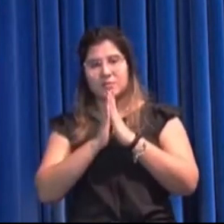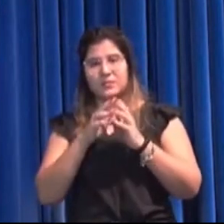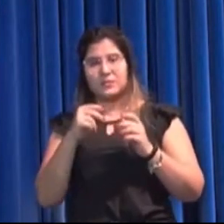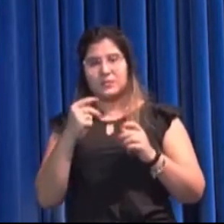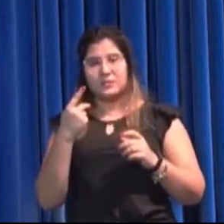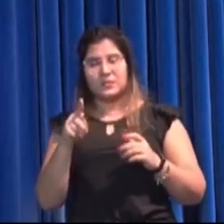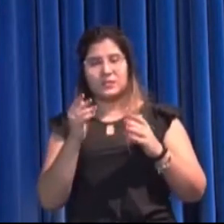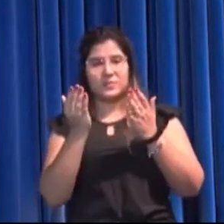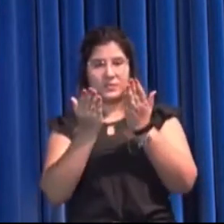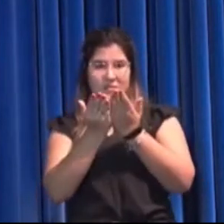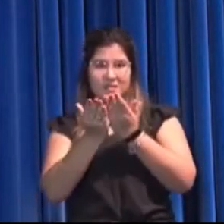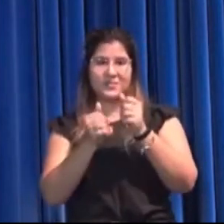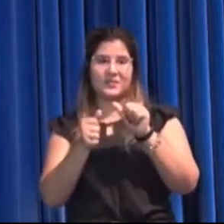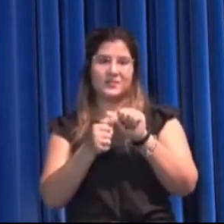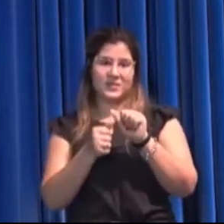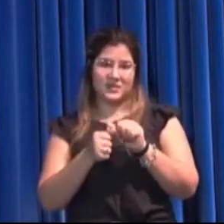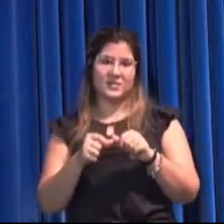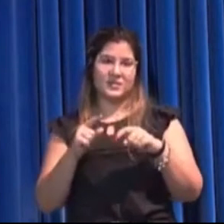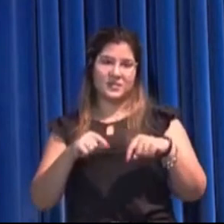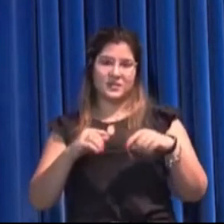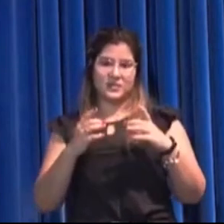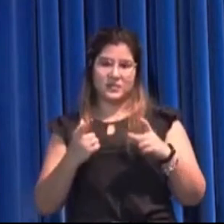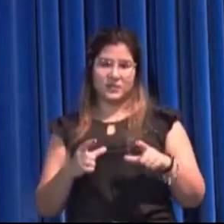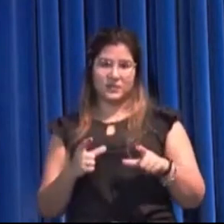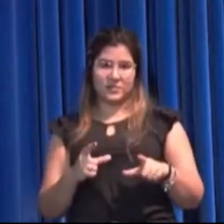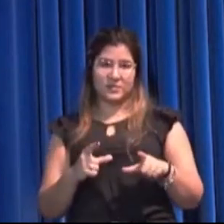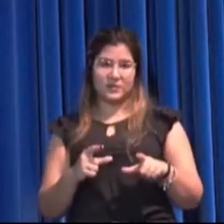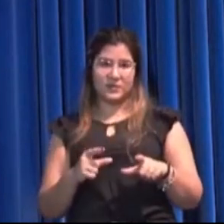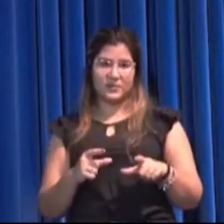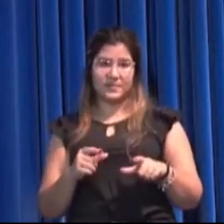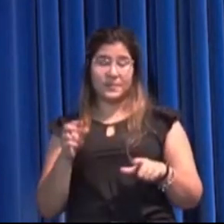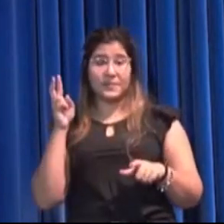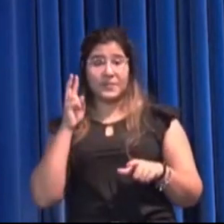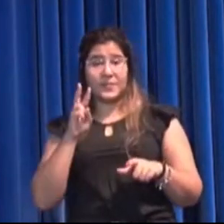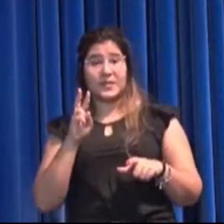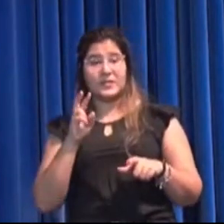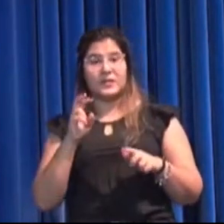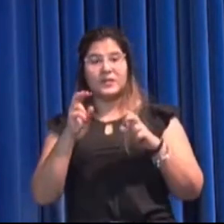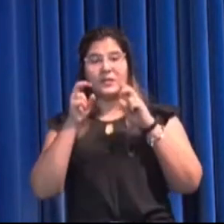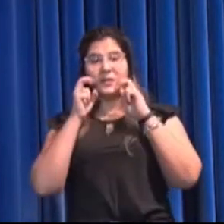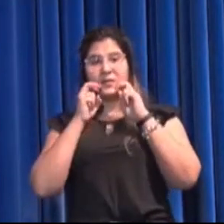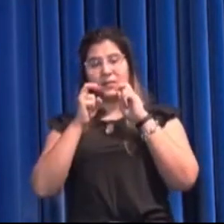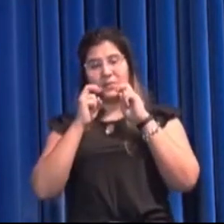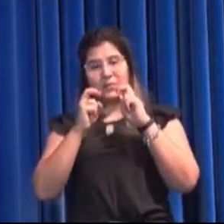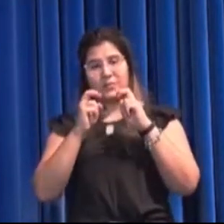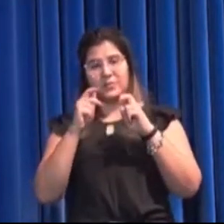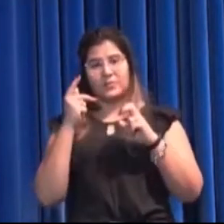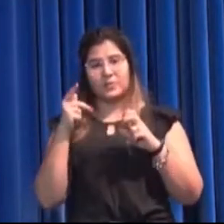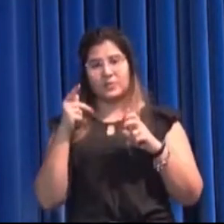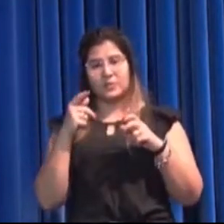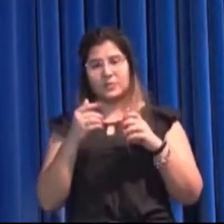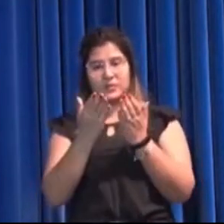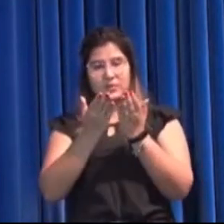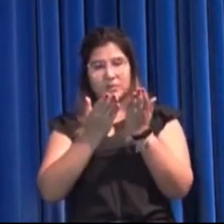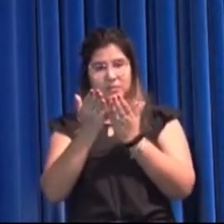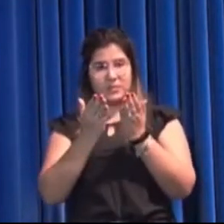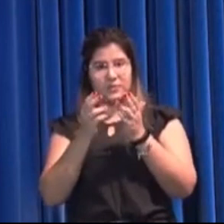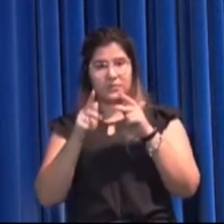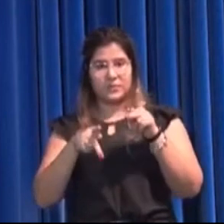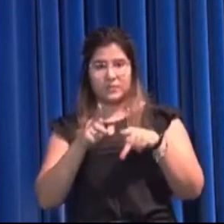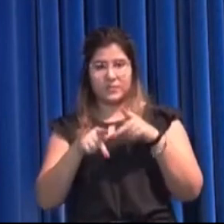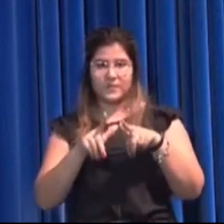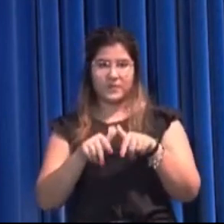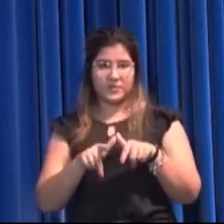lugar. Ouve, pois, a súplica do teu servo e do teu povo de Israel, quando orarem